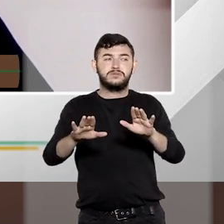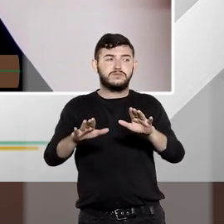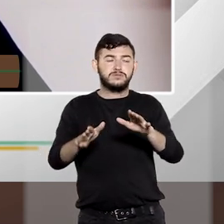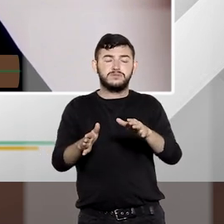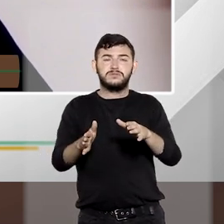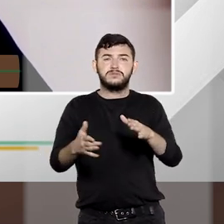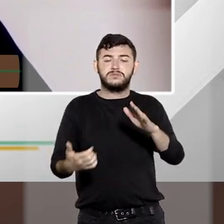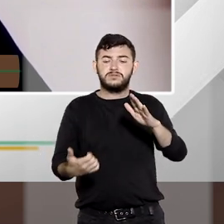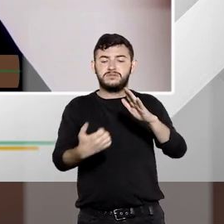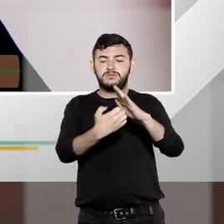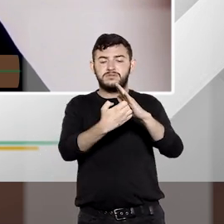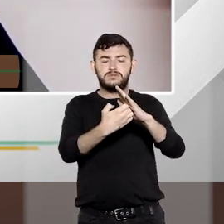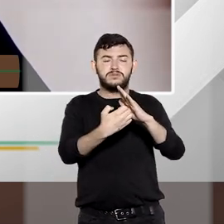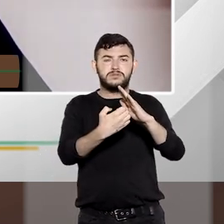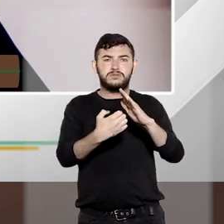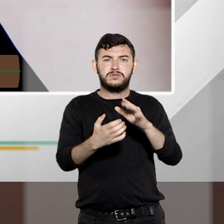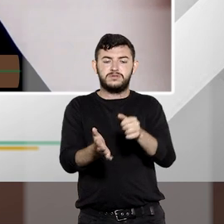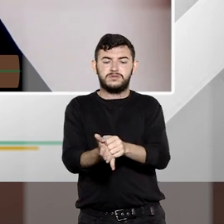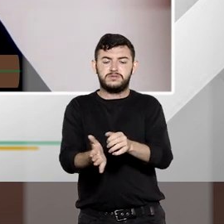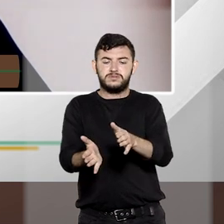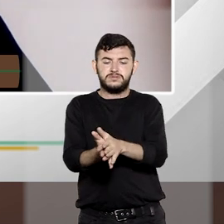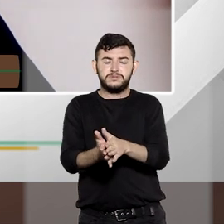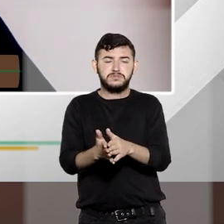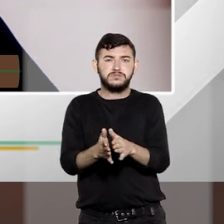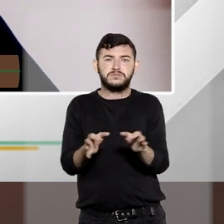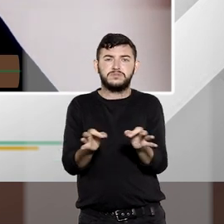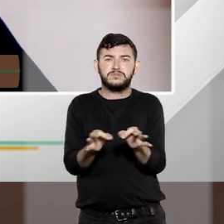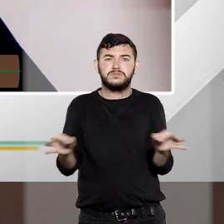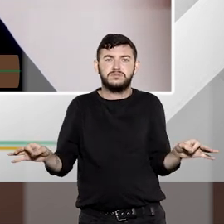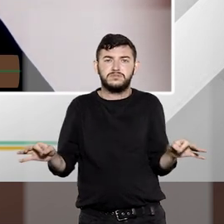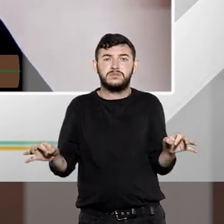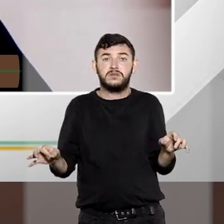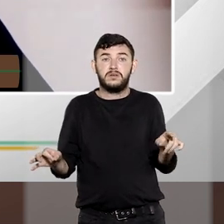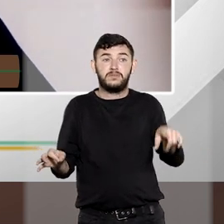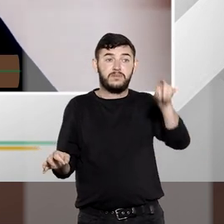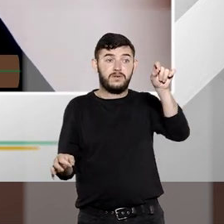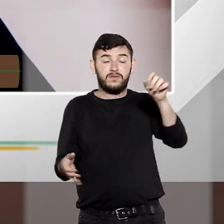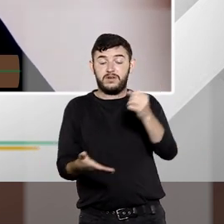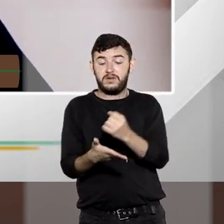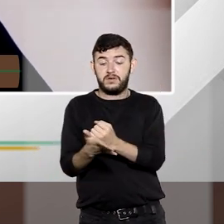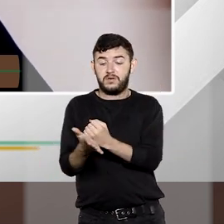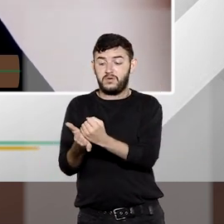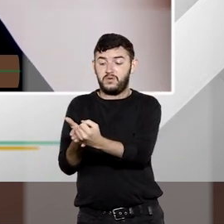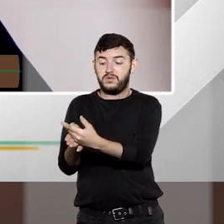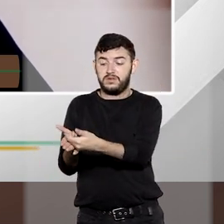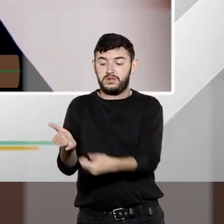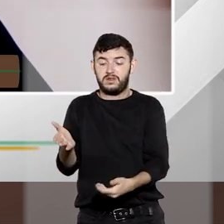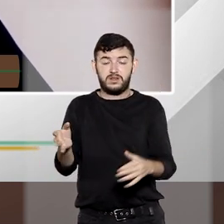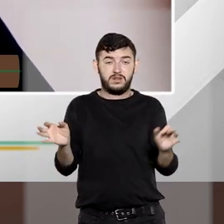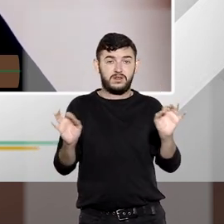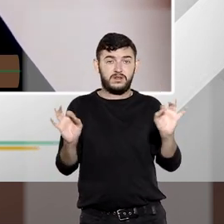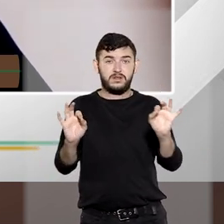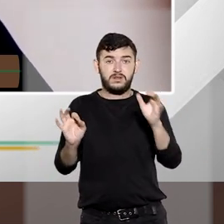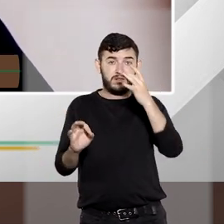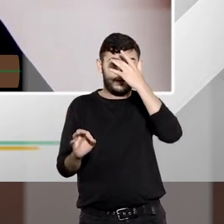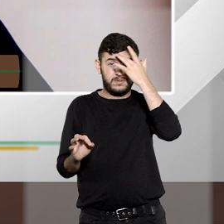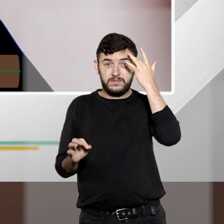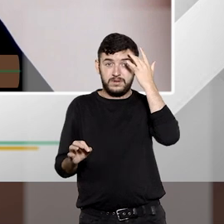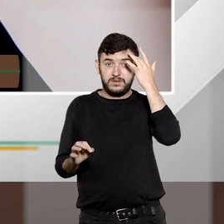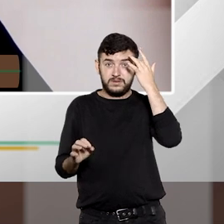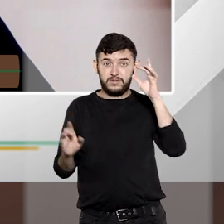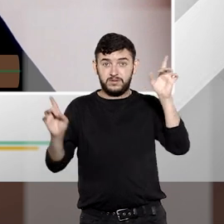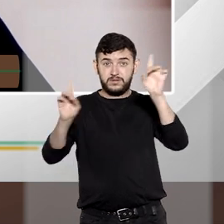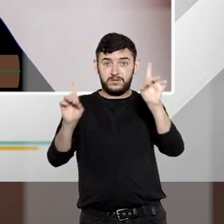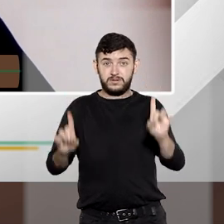muitas vezes, por tratar de uma multa pequena, preferem não contratar pessoas com deficiência, dizer